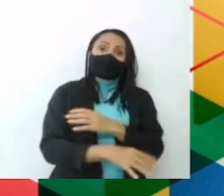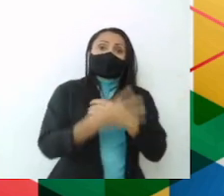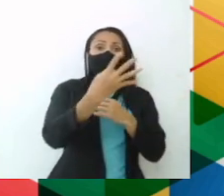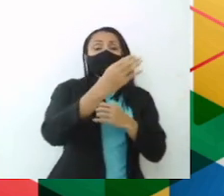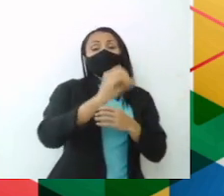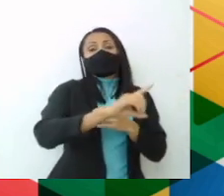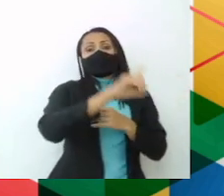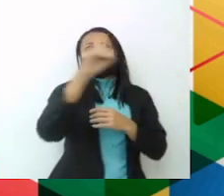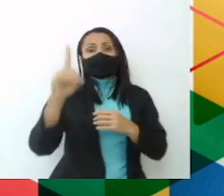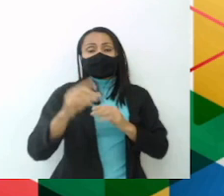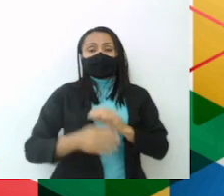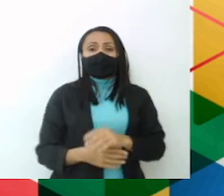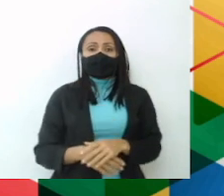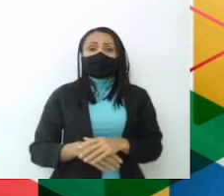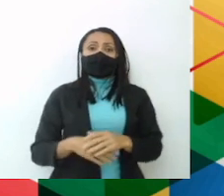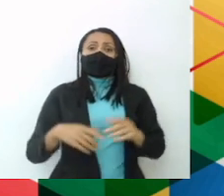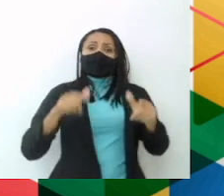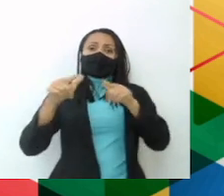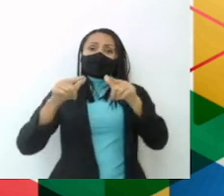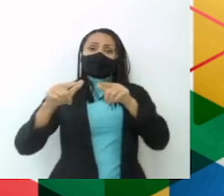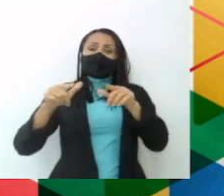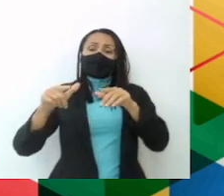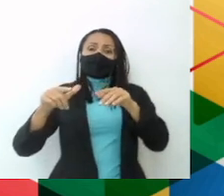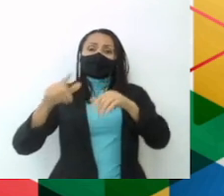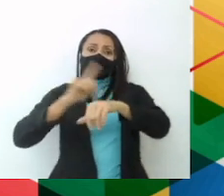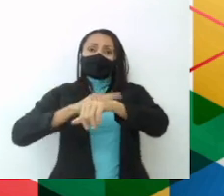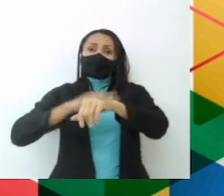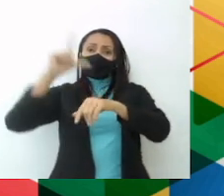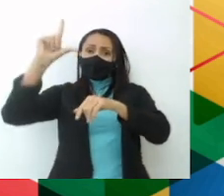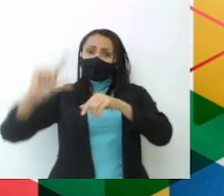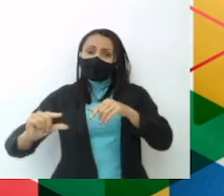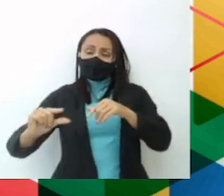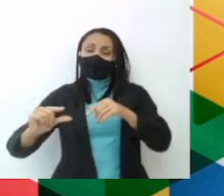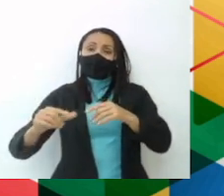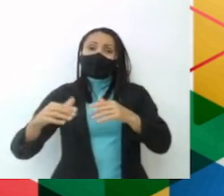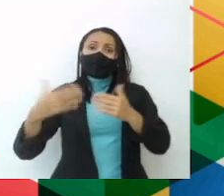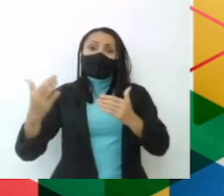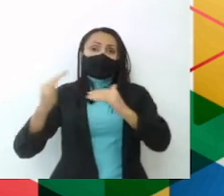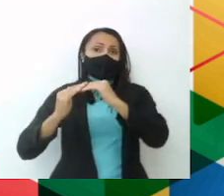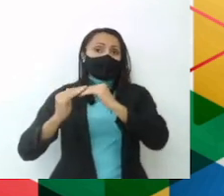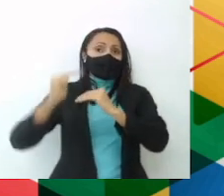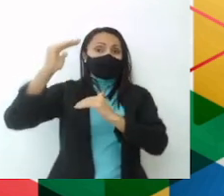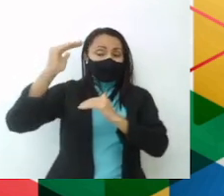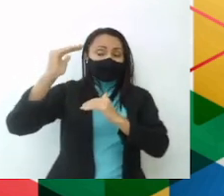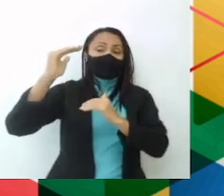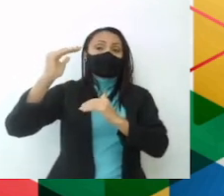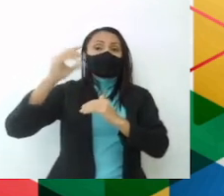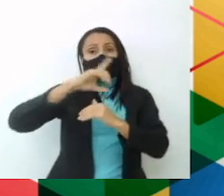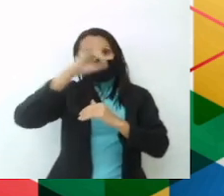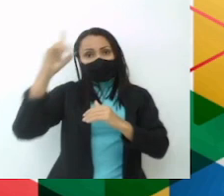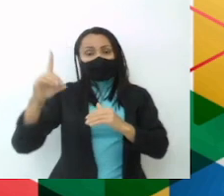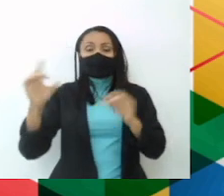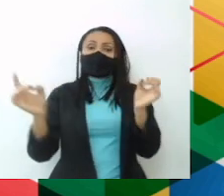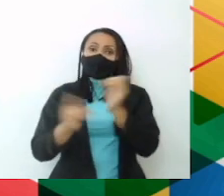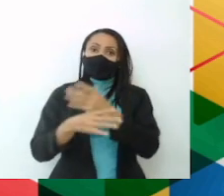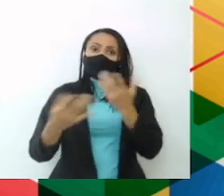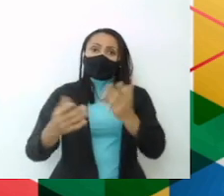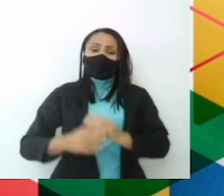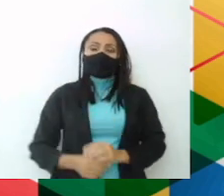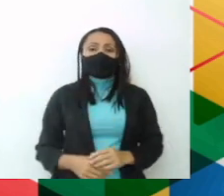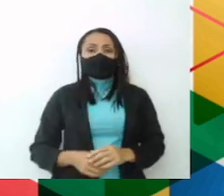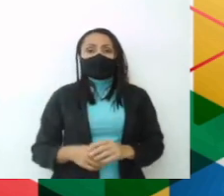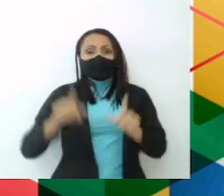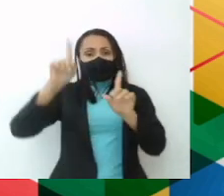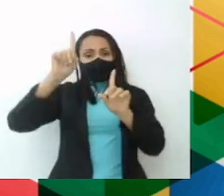tempo, eu vou precisar de mais dias para concluir. Então, repara que a grandeza é inversamente proporcional. O aumento de